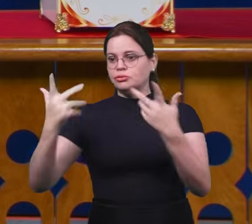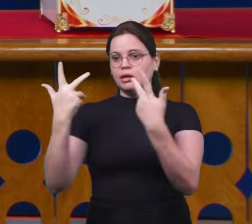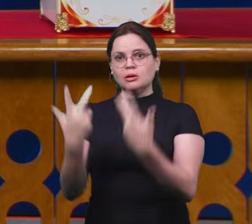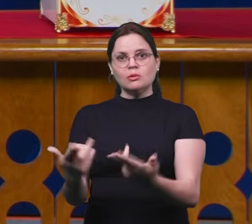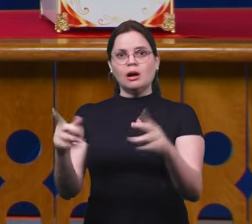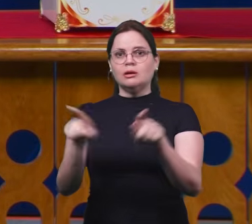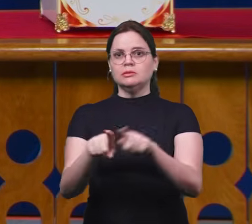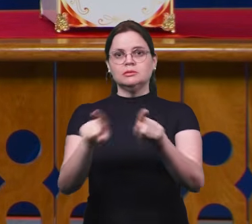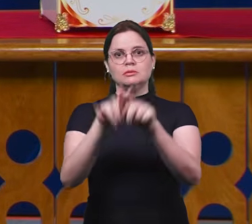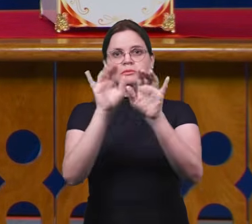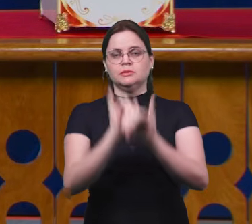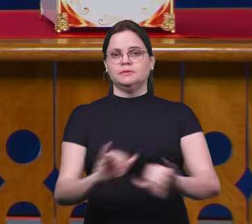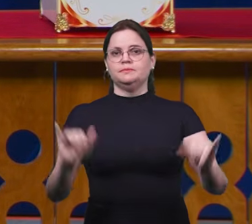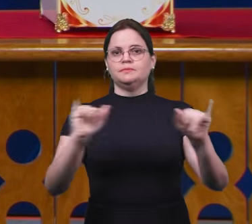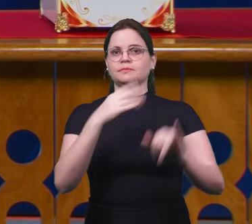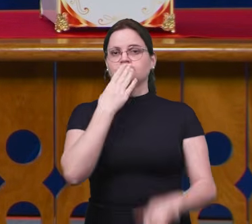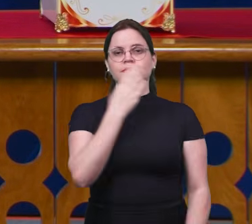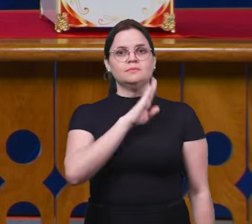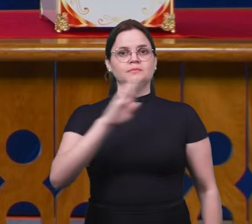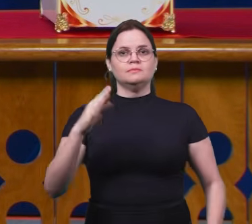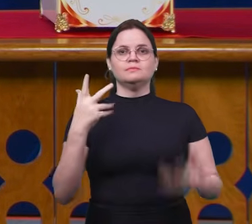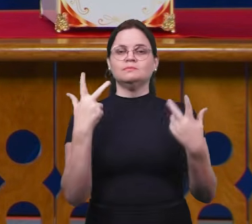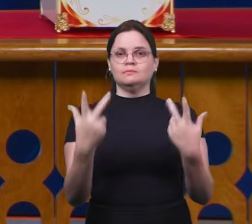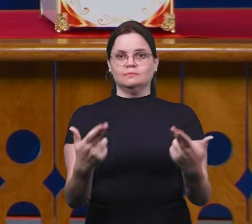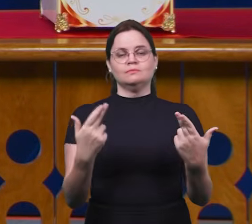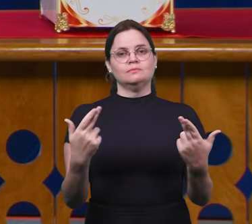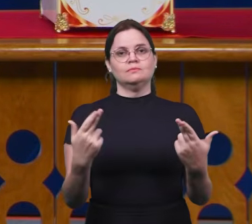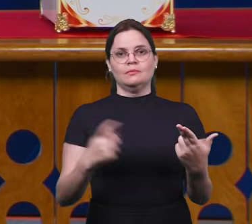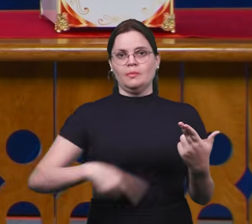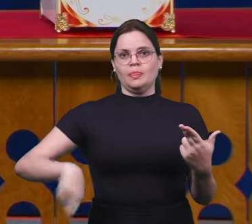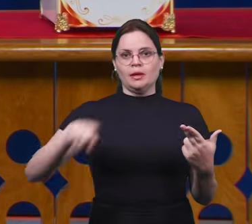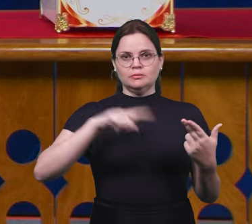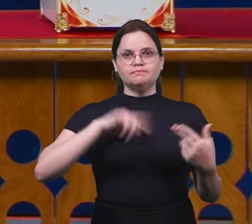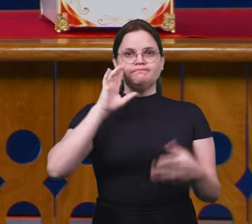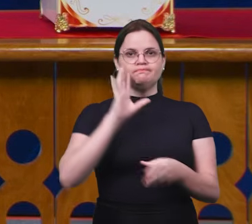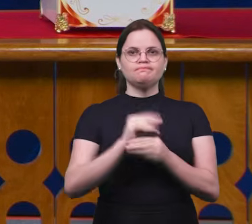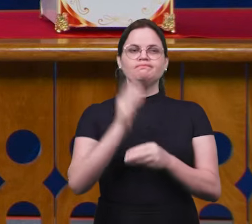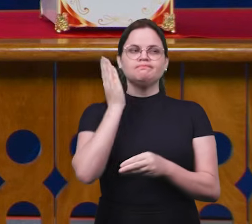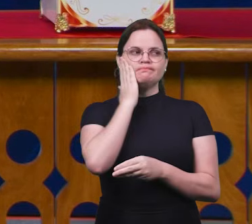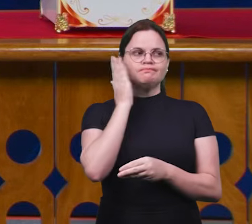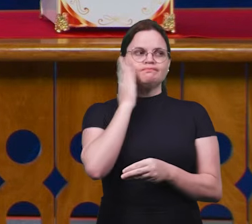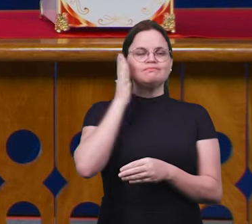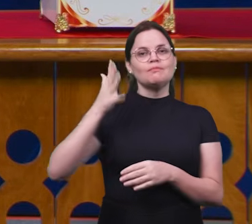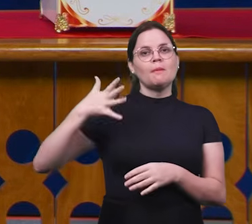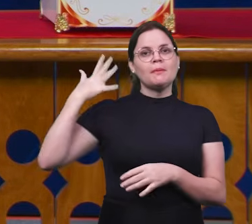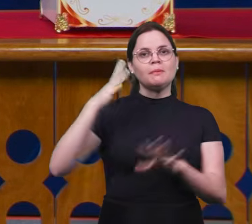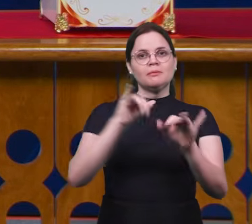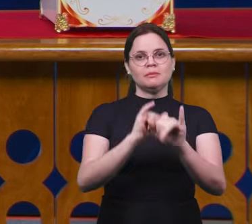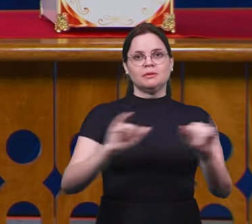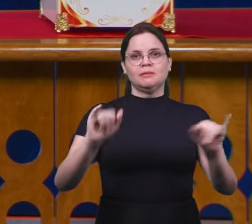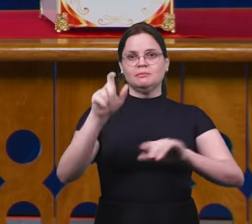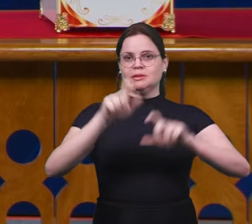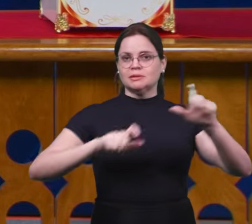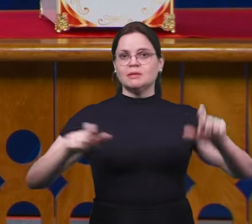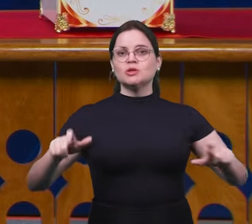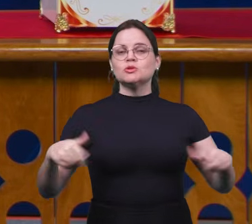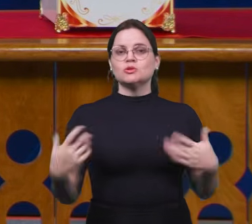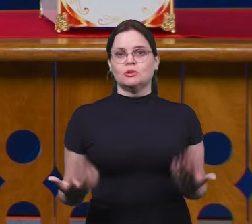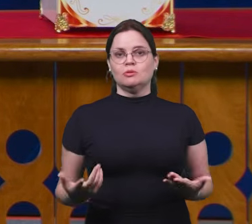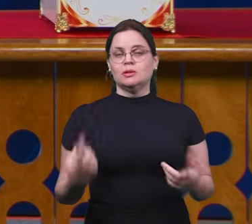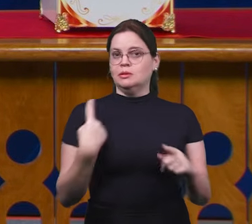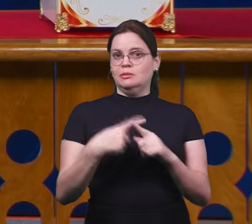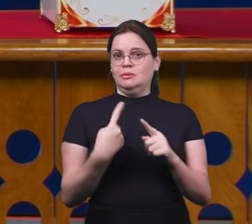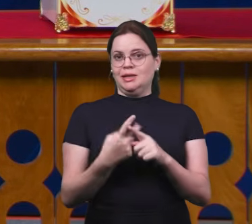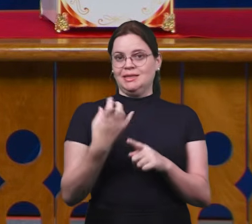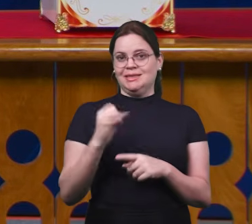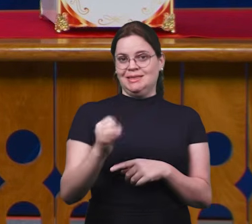Éfeso. É a mesma promessa. A igreja hoje, ela tem uma mensagem para o mundo. Porque o homem que